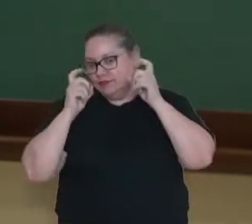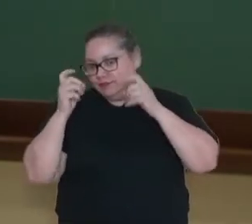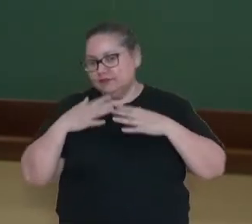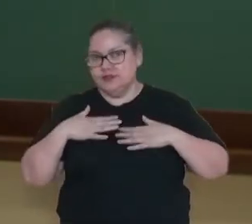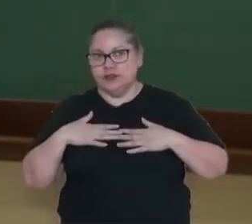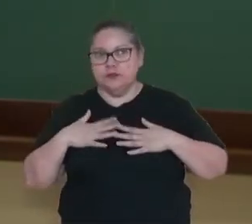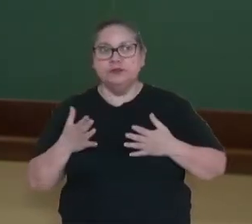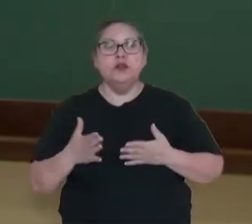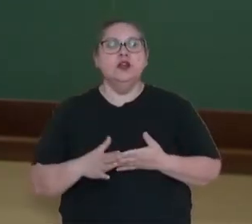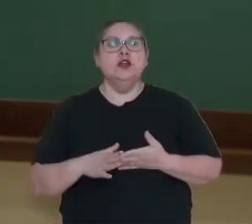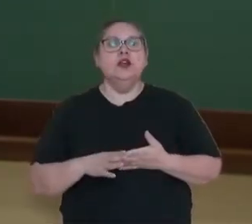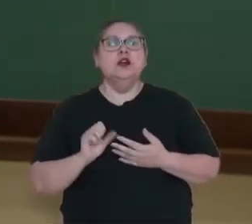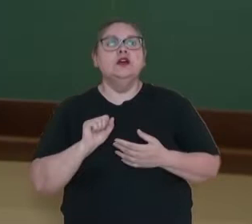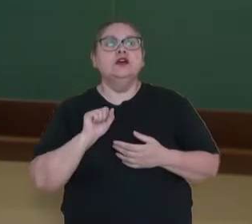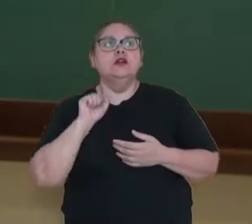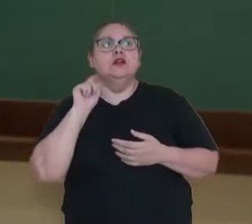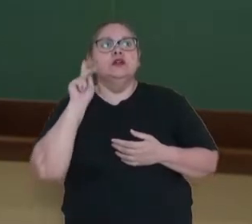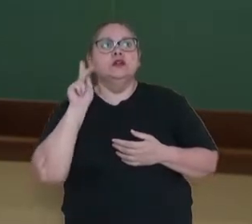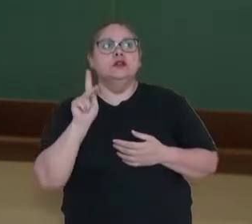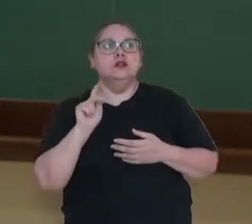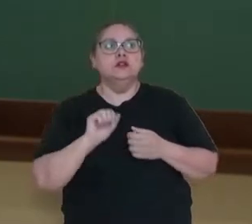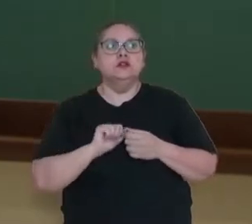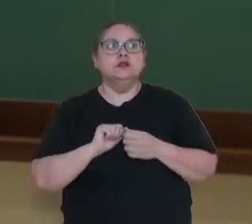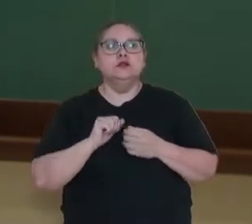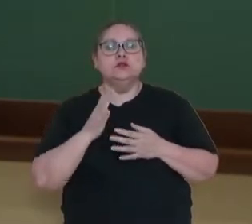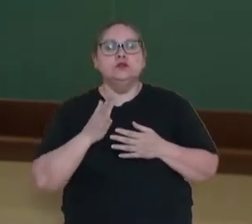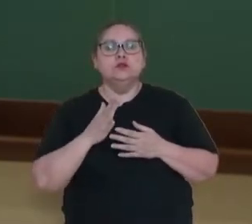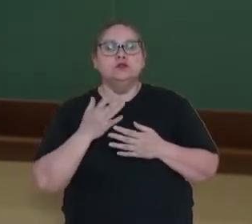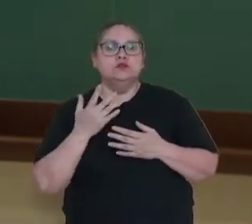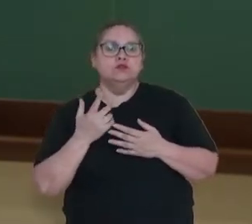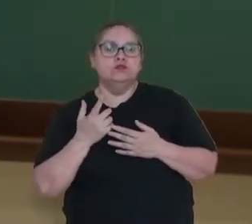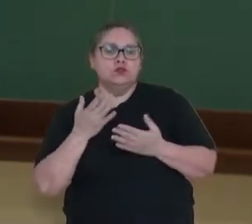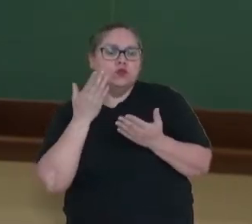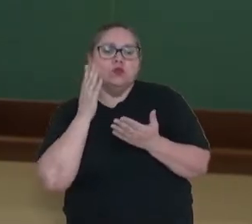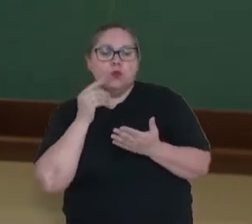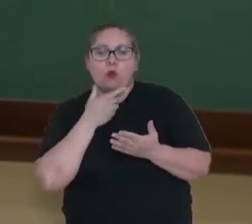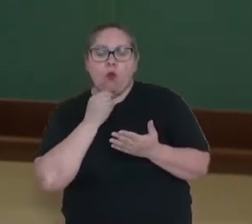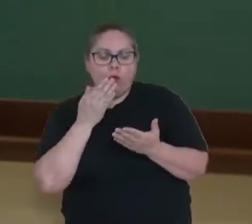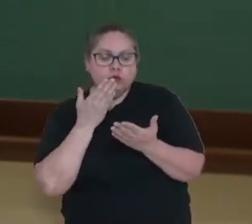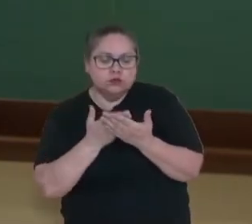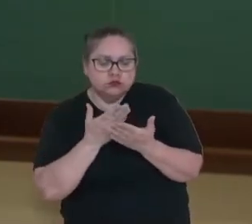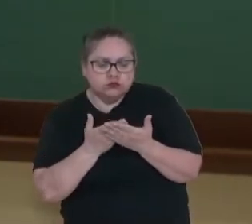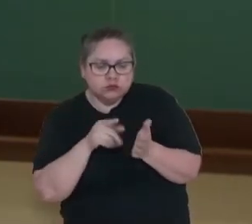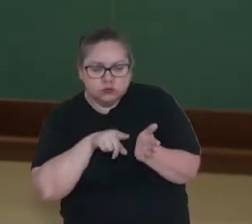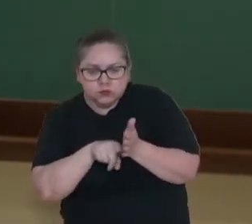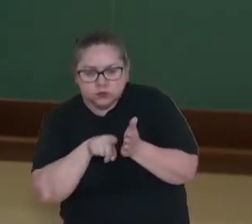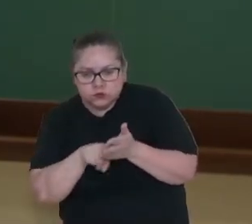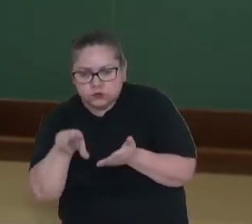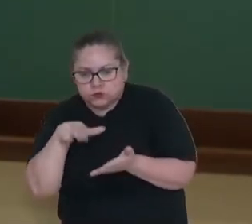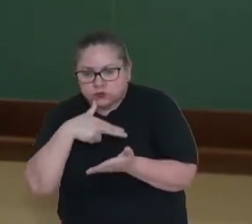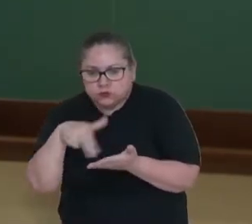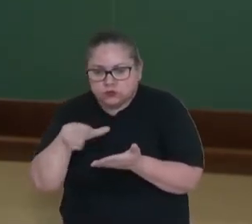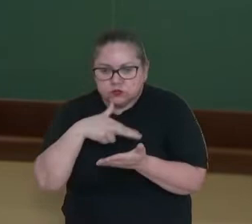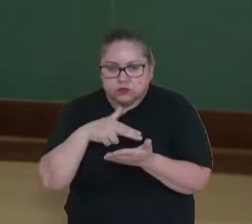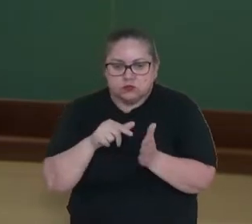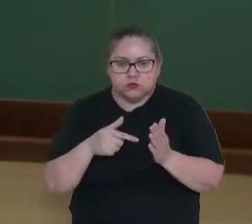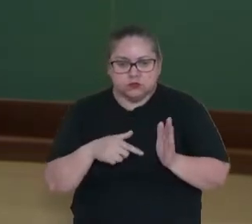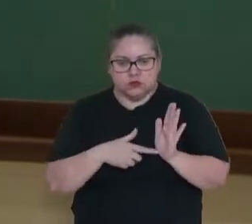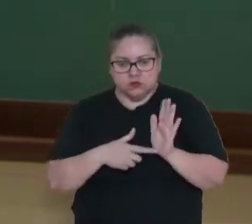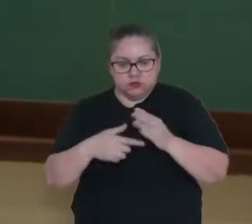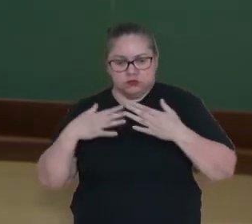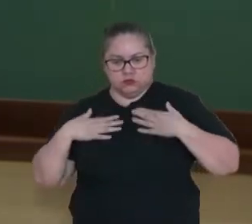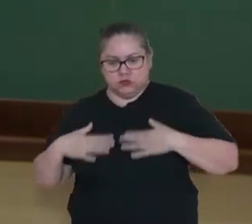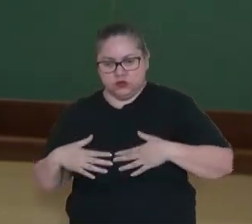corporal, tá? Então, um estudioso da dança e da expressão